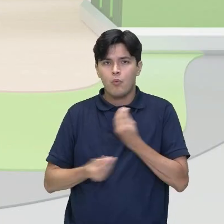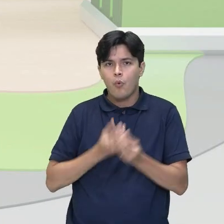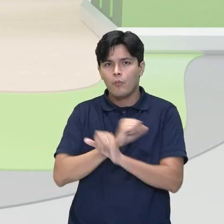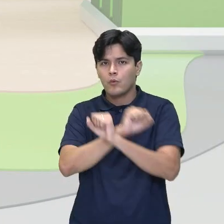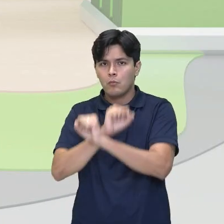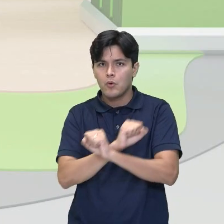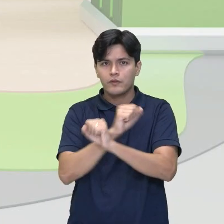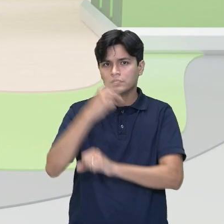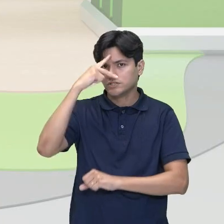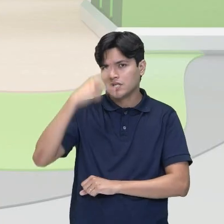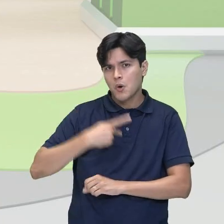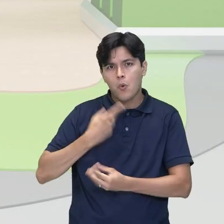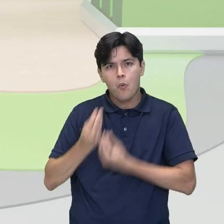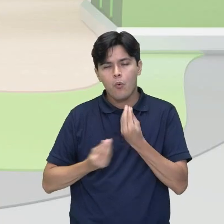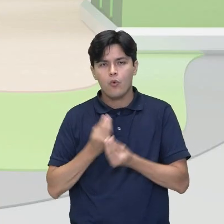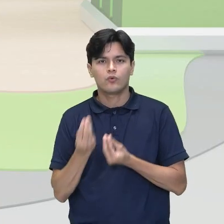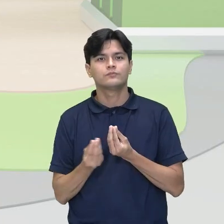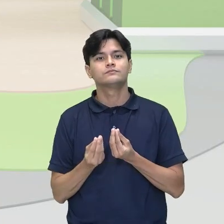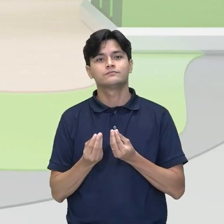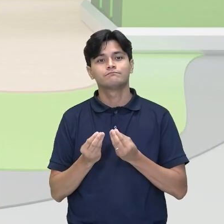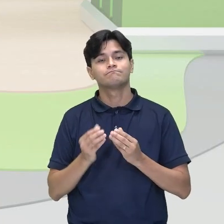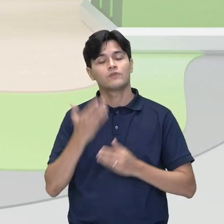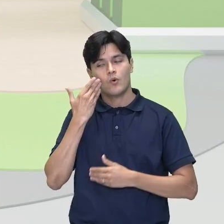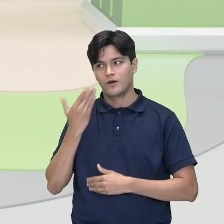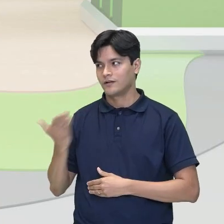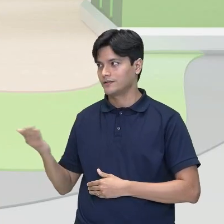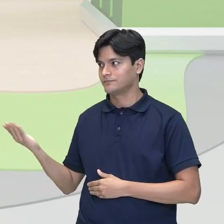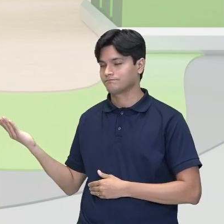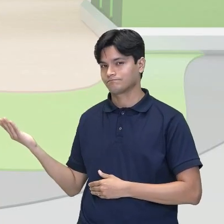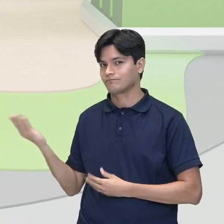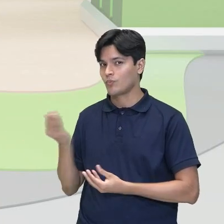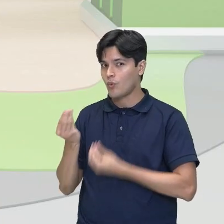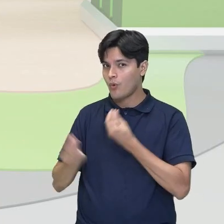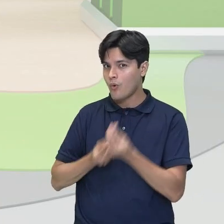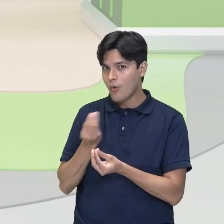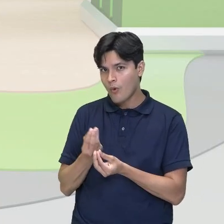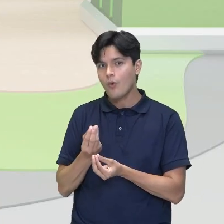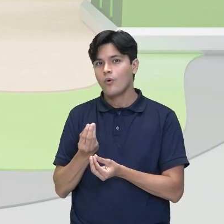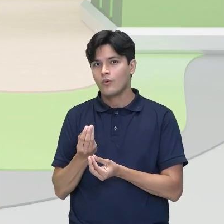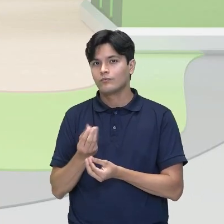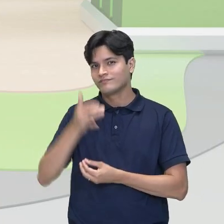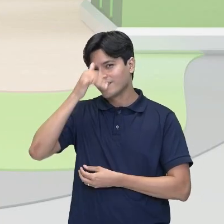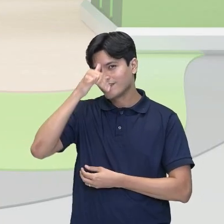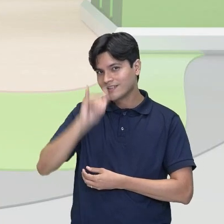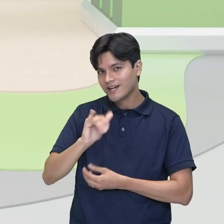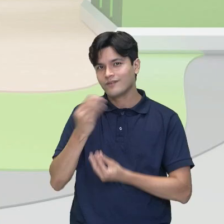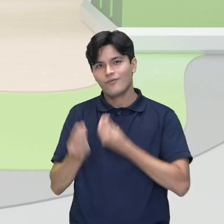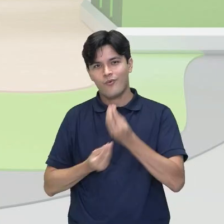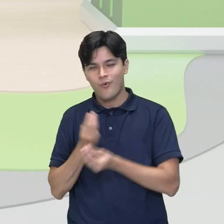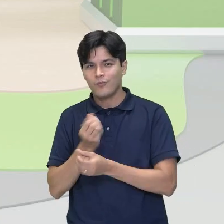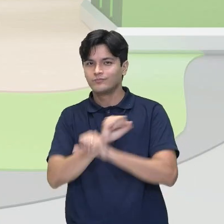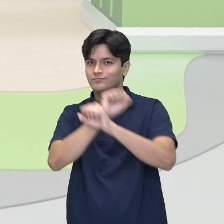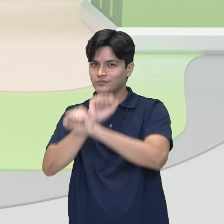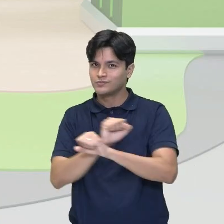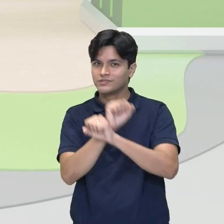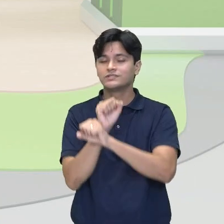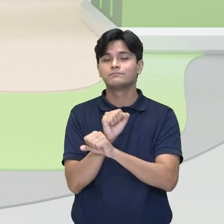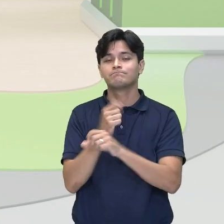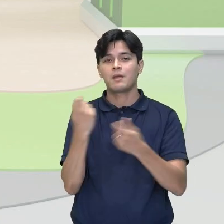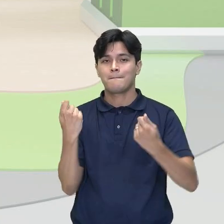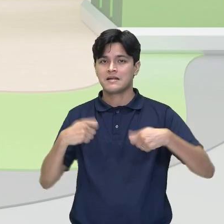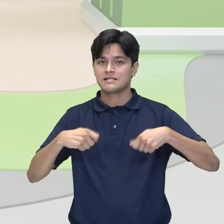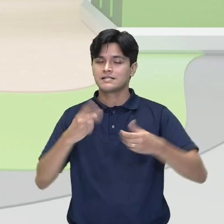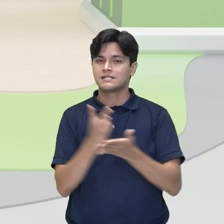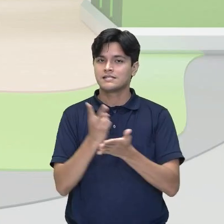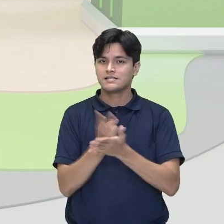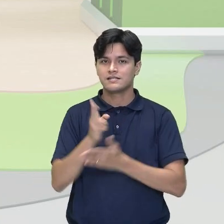como que a gente faz essa prevenção e essa proteção. O uso regular, né, do protetor solar